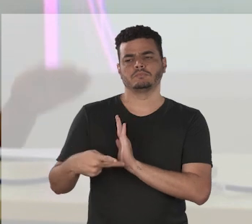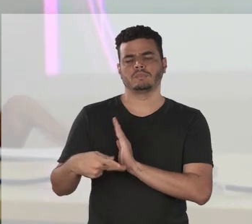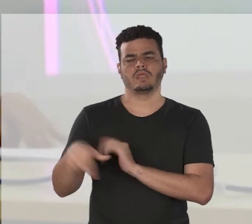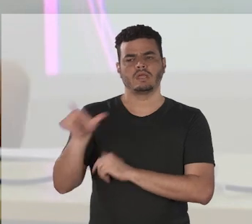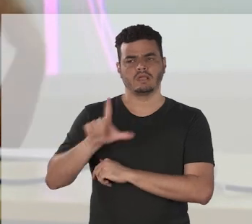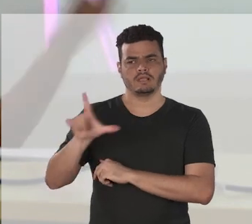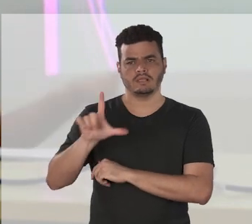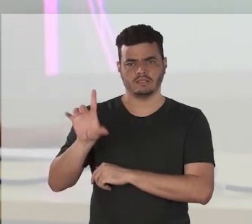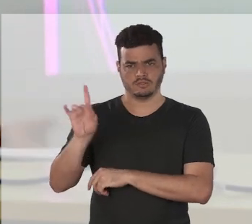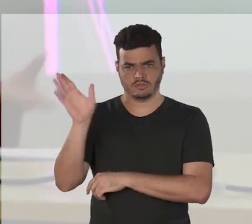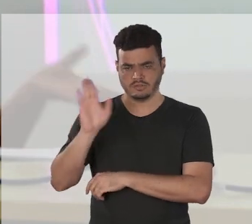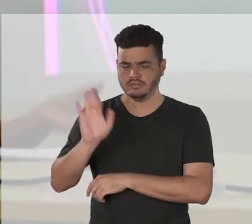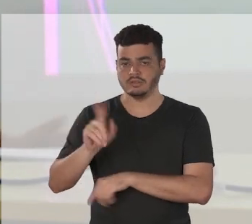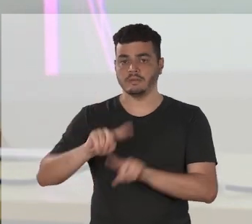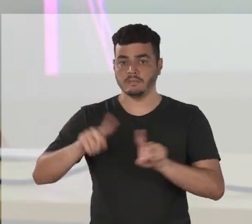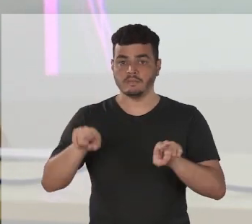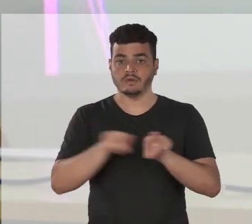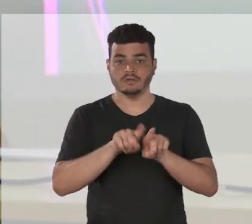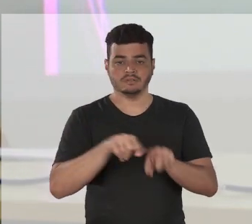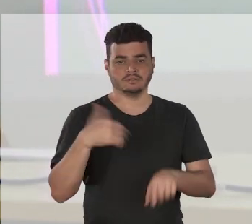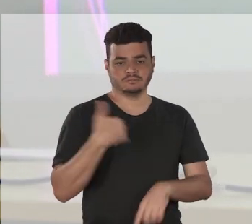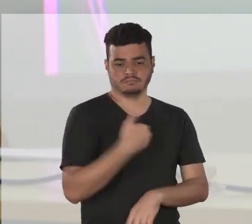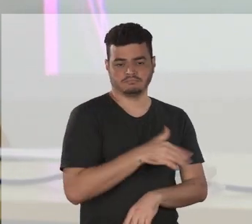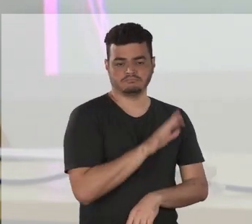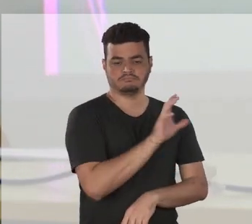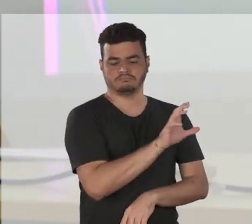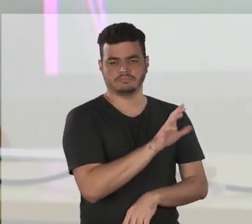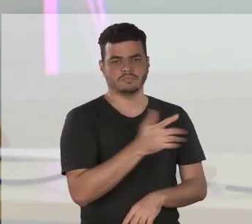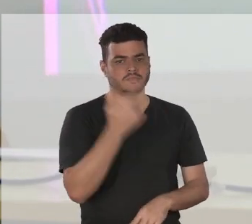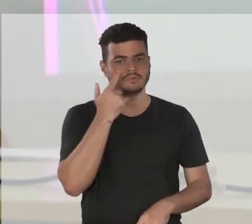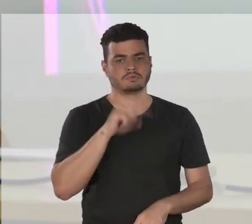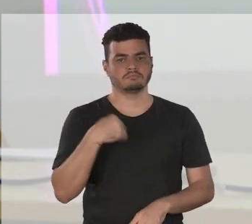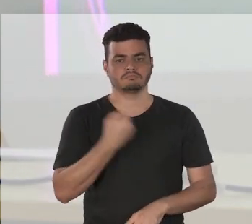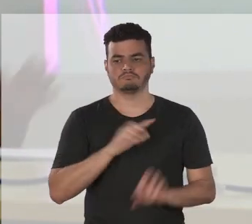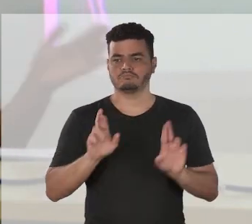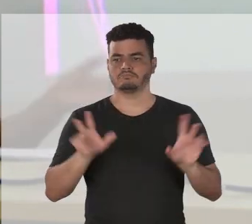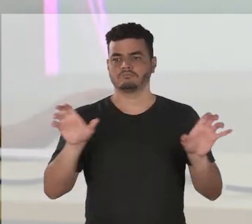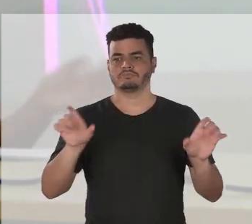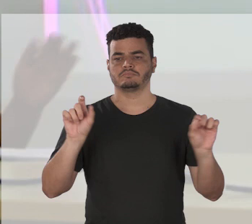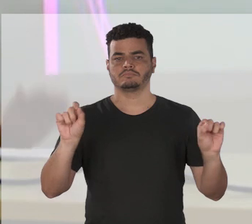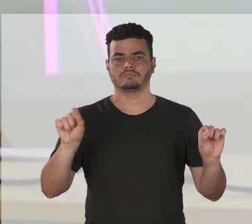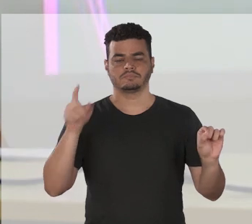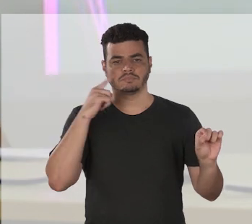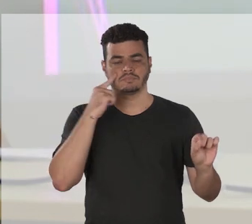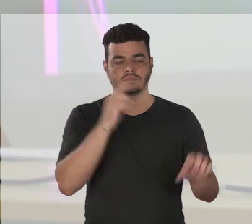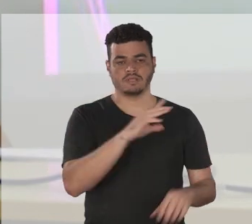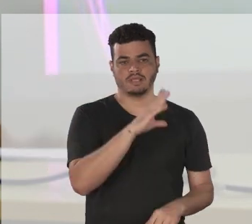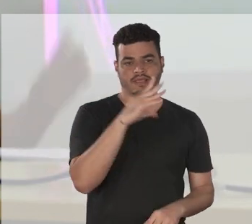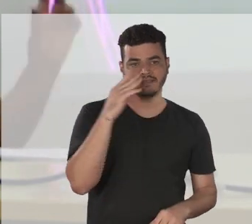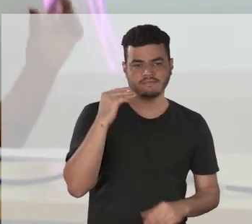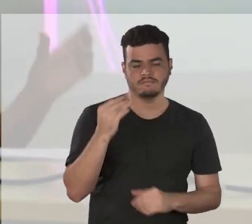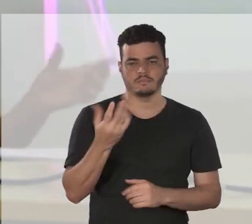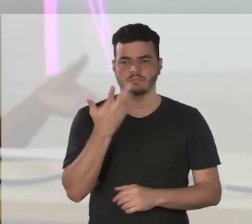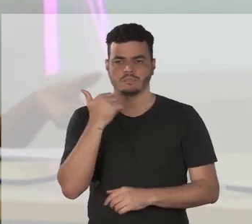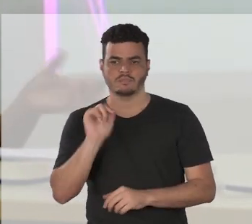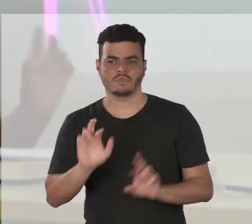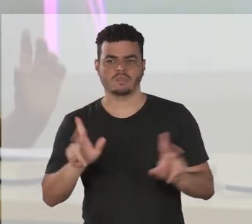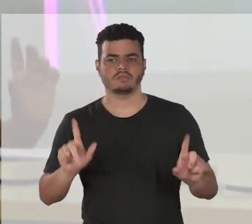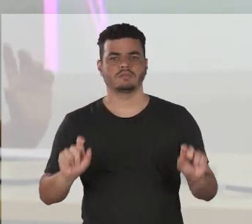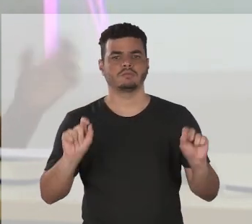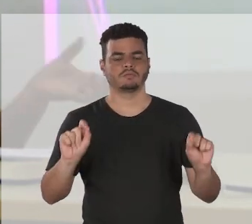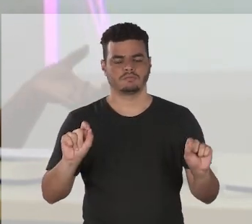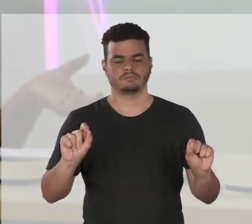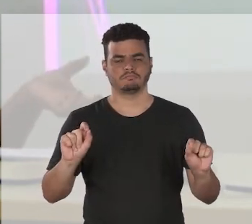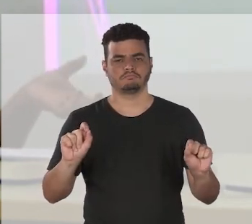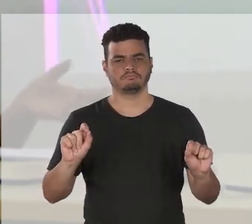como argentina, ou latino-americana, como a gente queira chamar, essa distinção entre infantil e juvenil. E, ao mesmo tempo, em